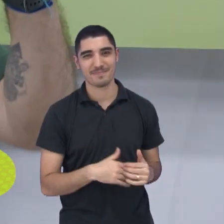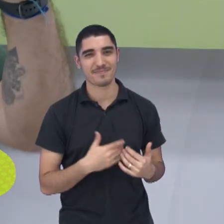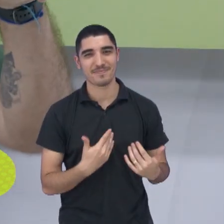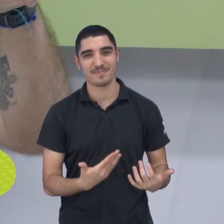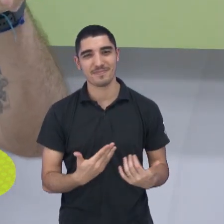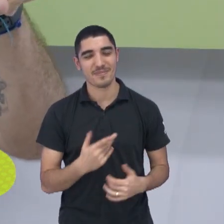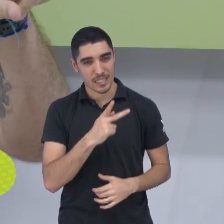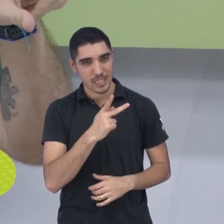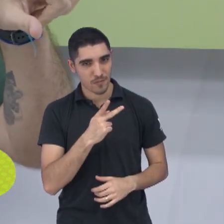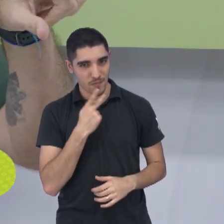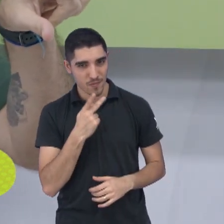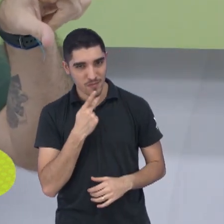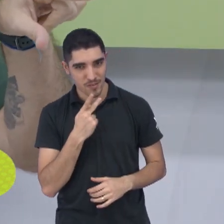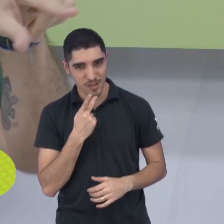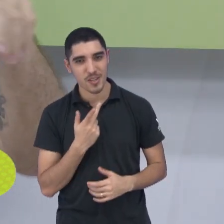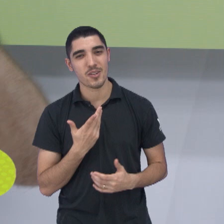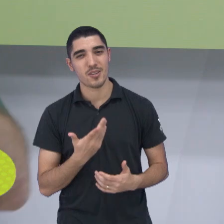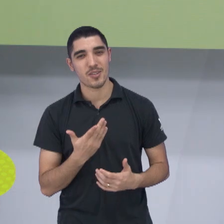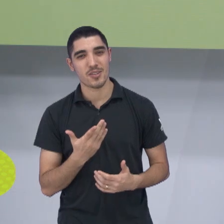Você falou